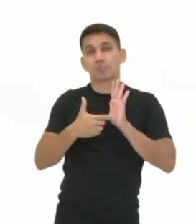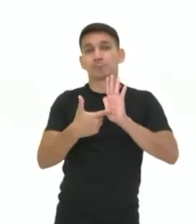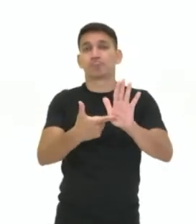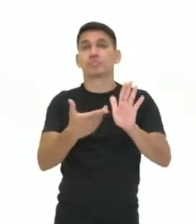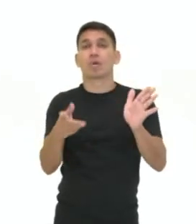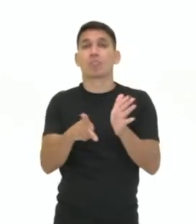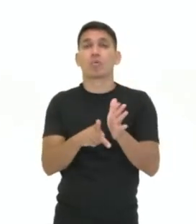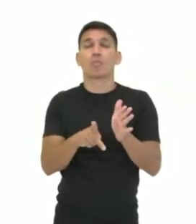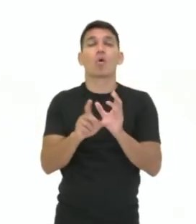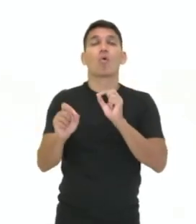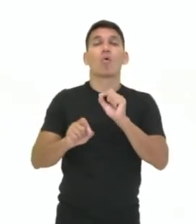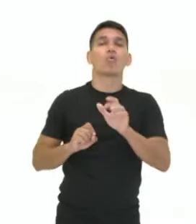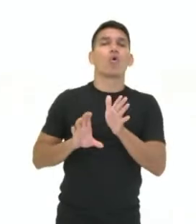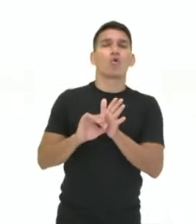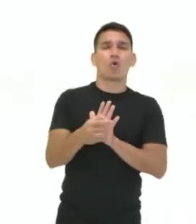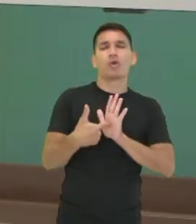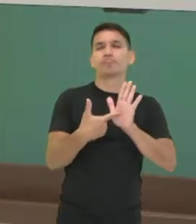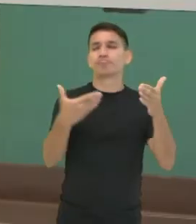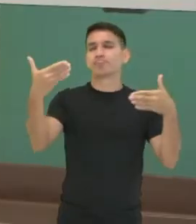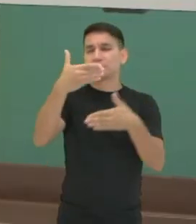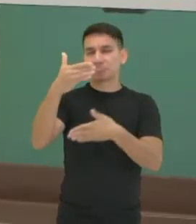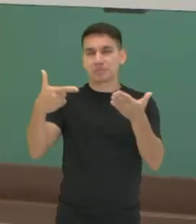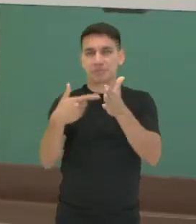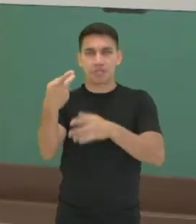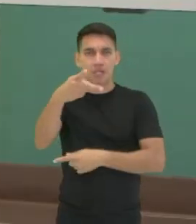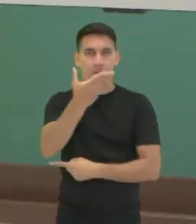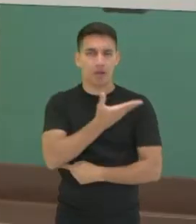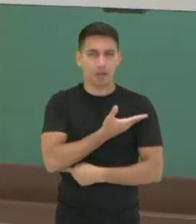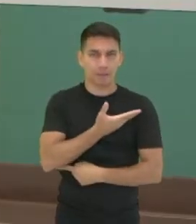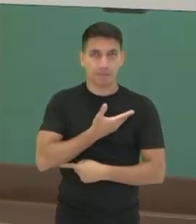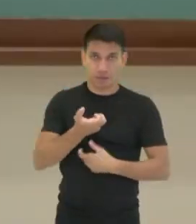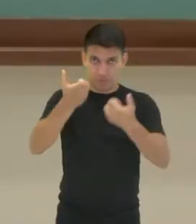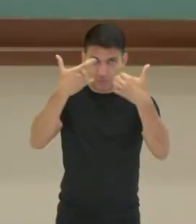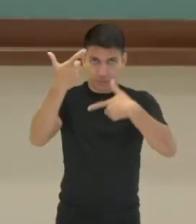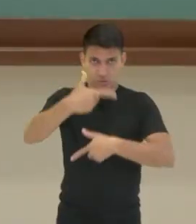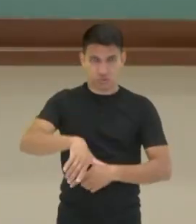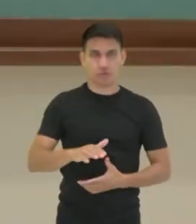Google Apresentações para socializar com a sua turma. Vou explicar de novo.